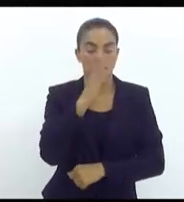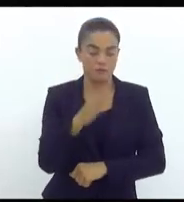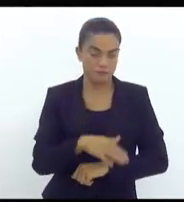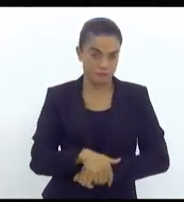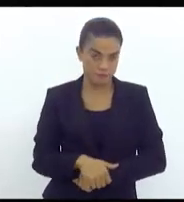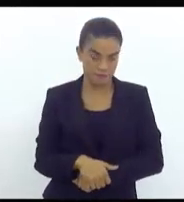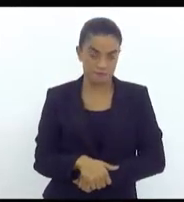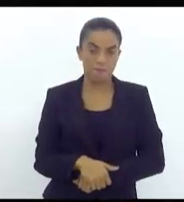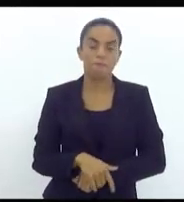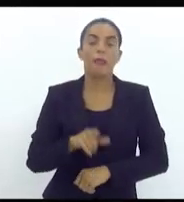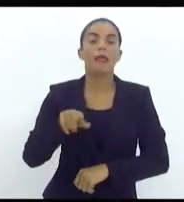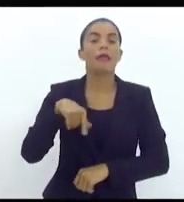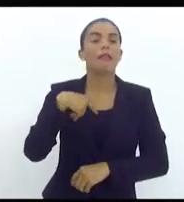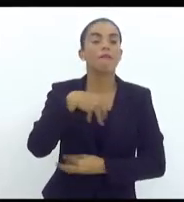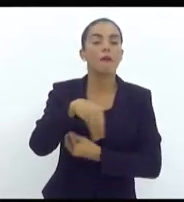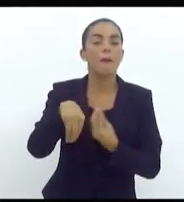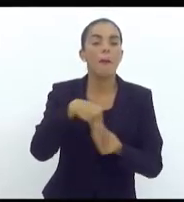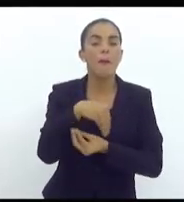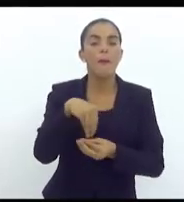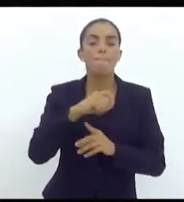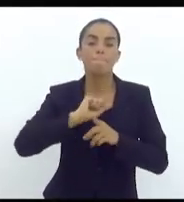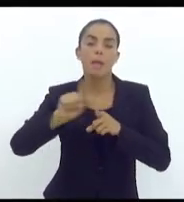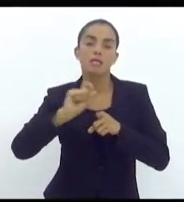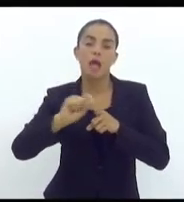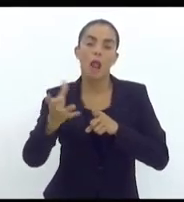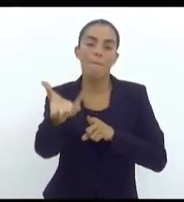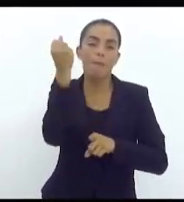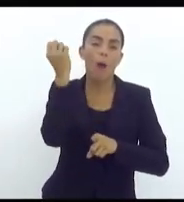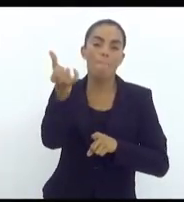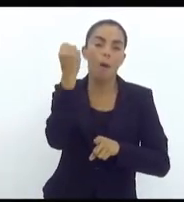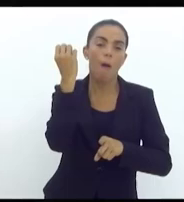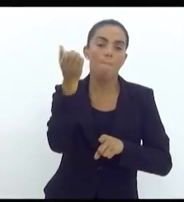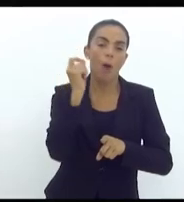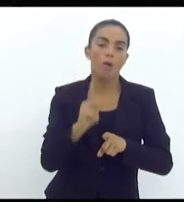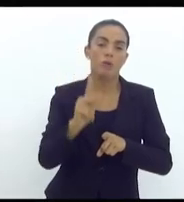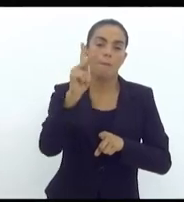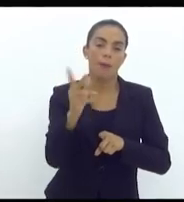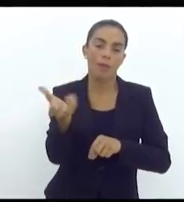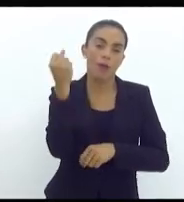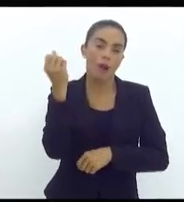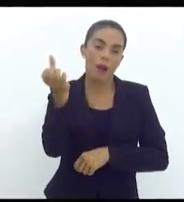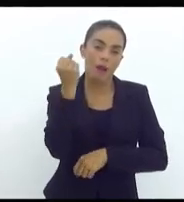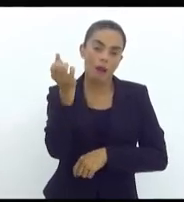aqueles que estavam envolvidos no mensalão no petrolão